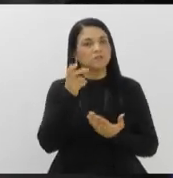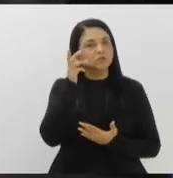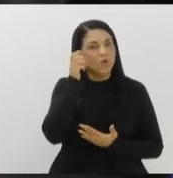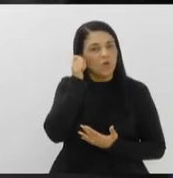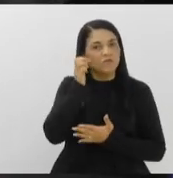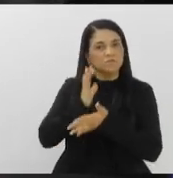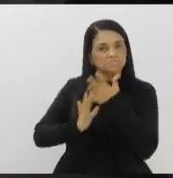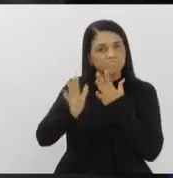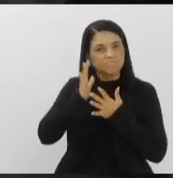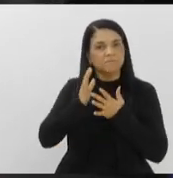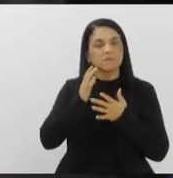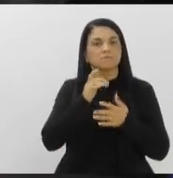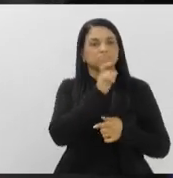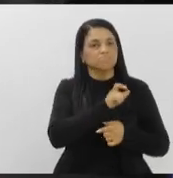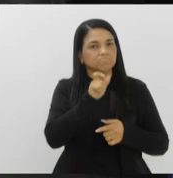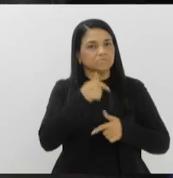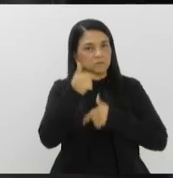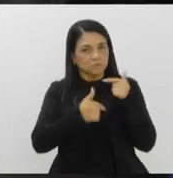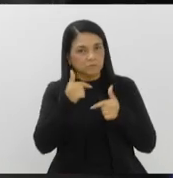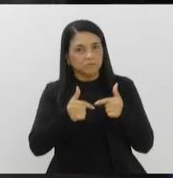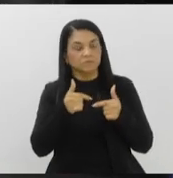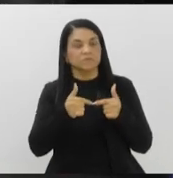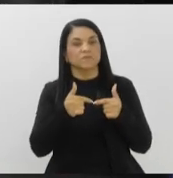de destaque, eu não tenho muito tempo, né?